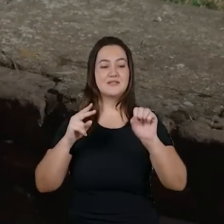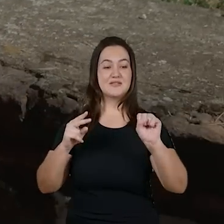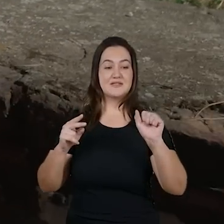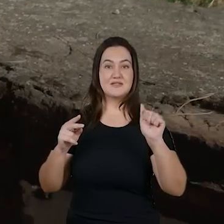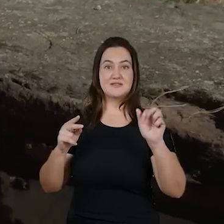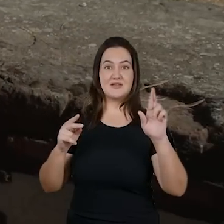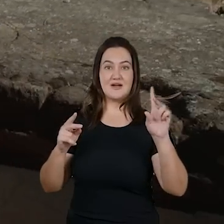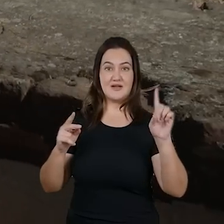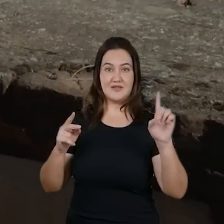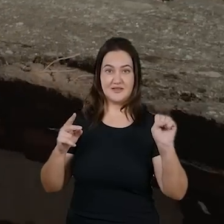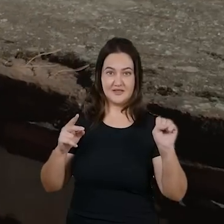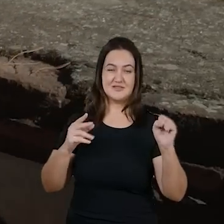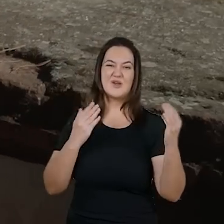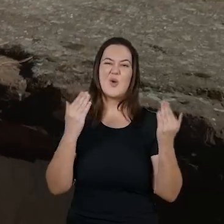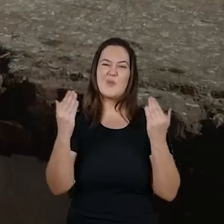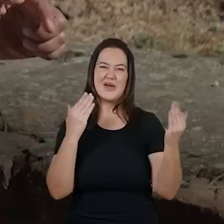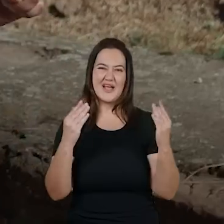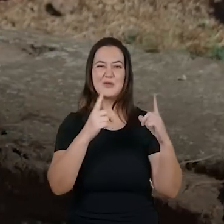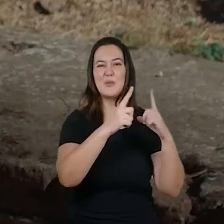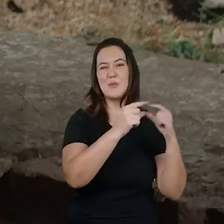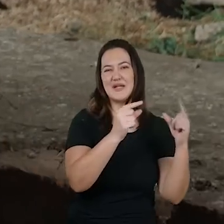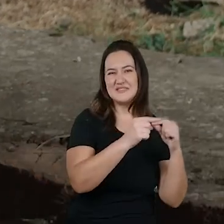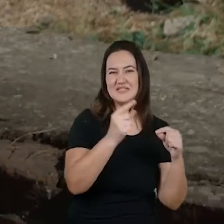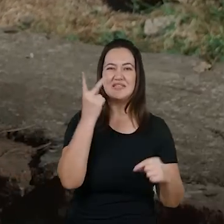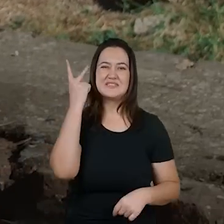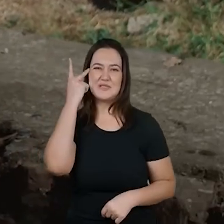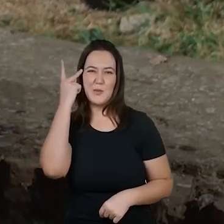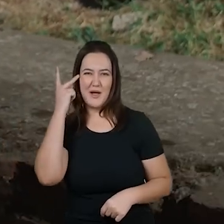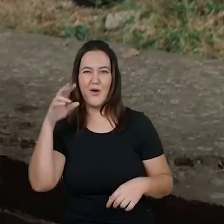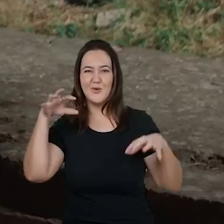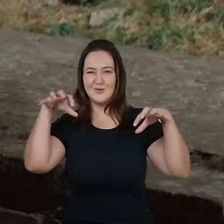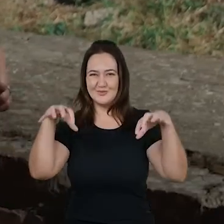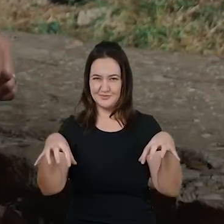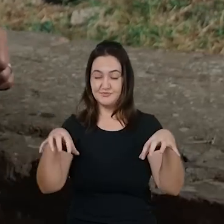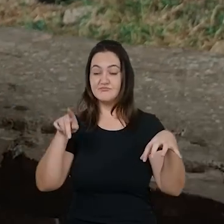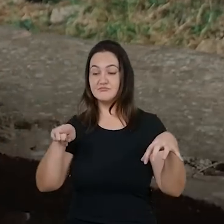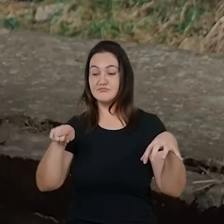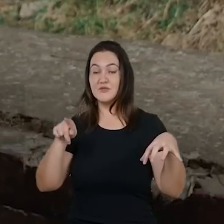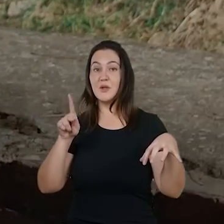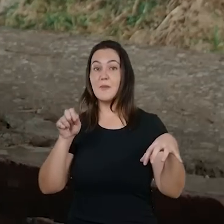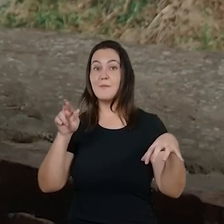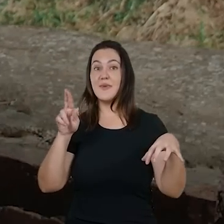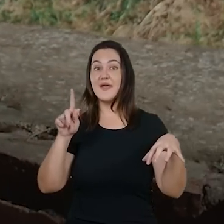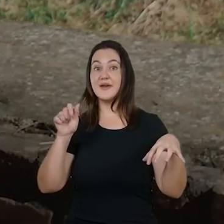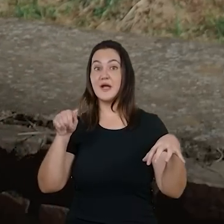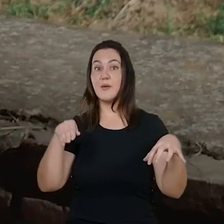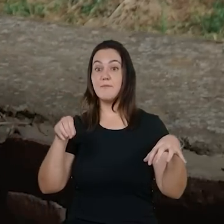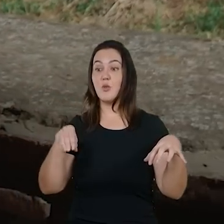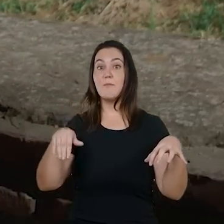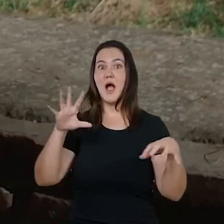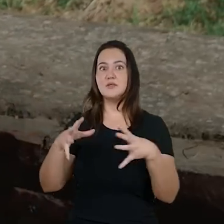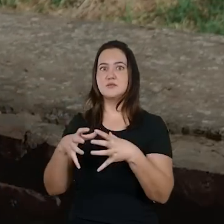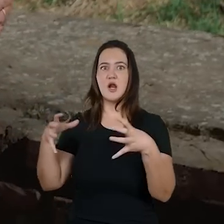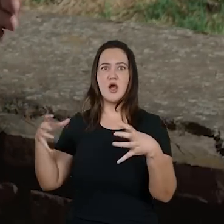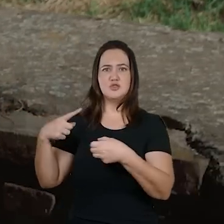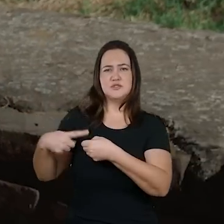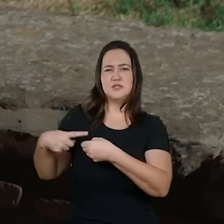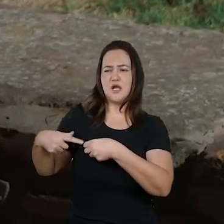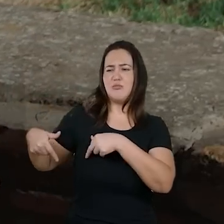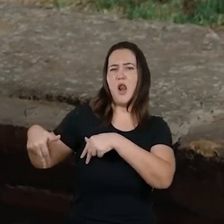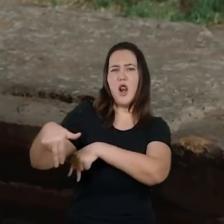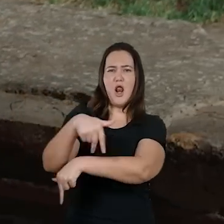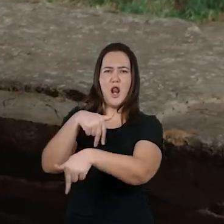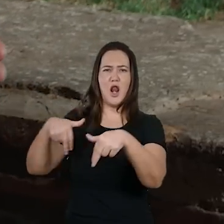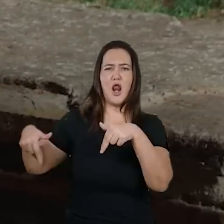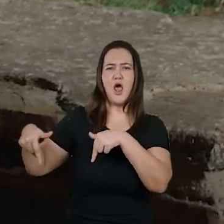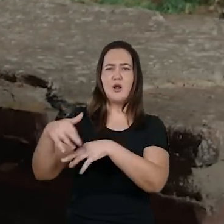e São Paulo em relação ao Brasil. Sendo que Sardes era a capital da Lídia e Pérgamo a grande cidade. Ou, para